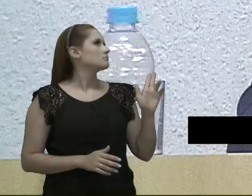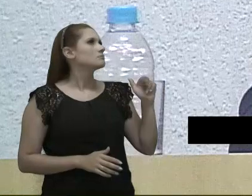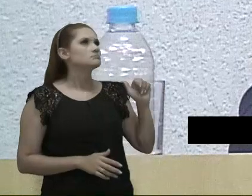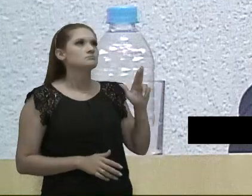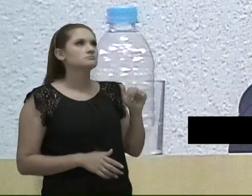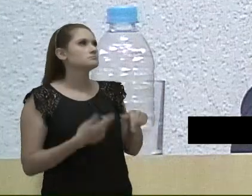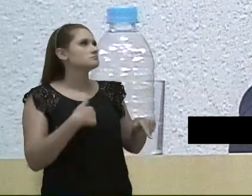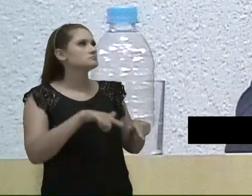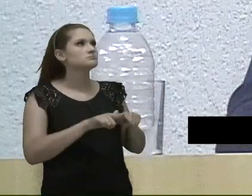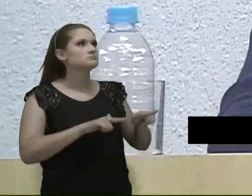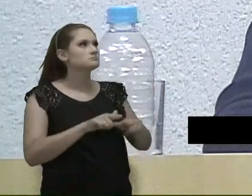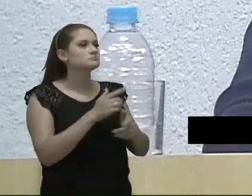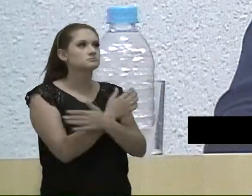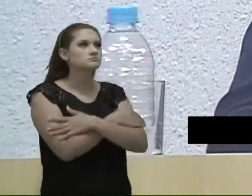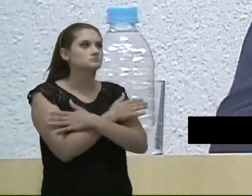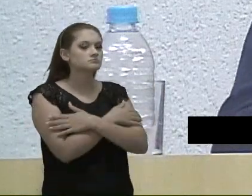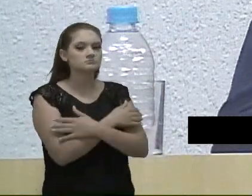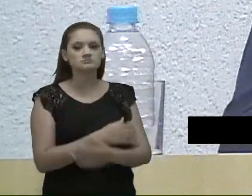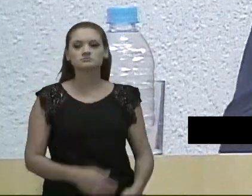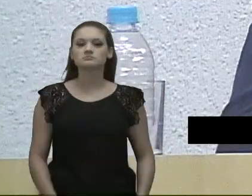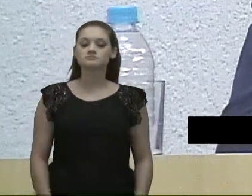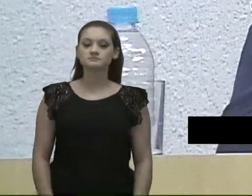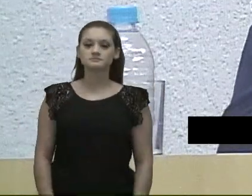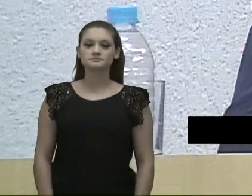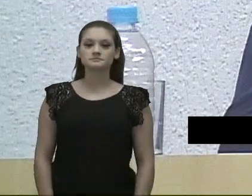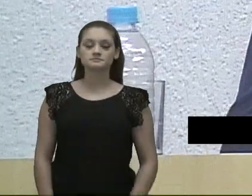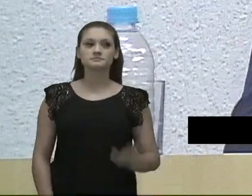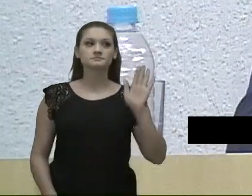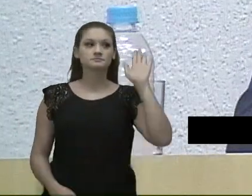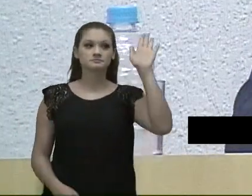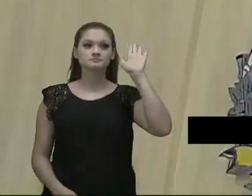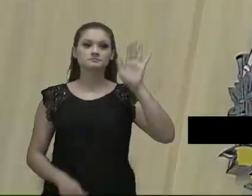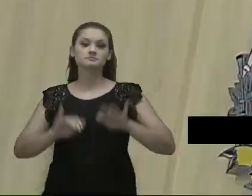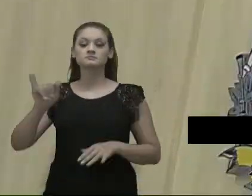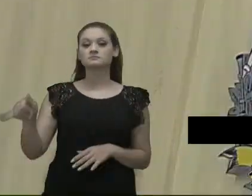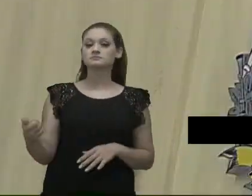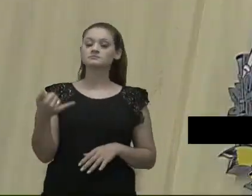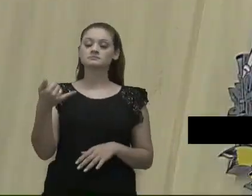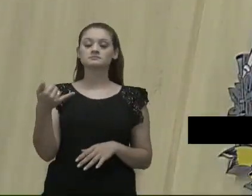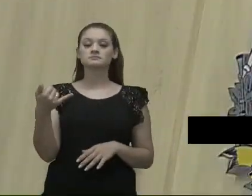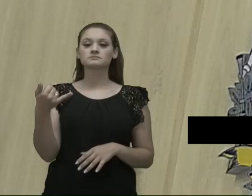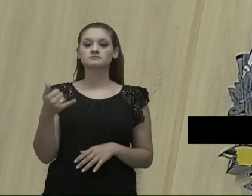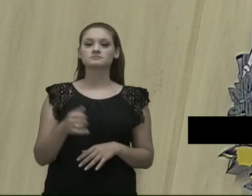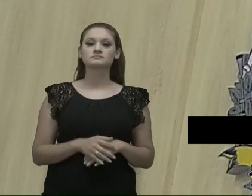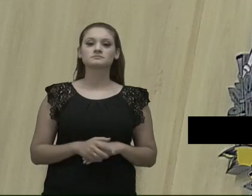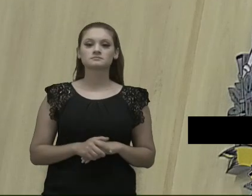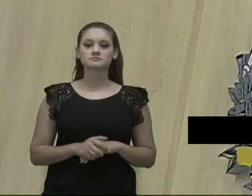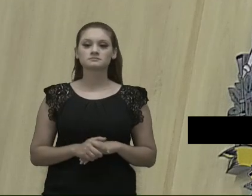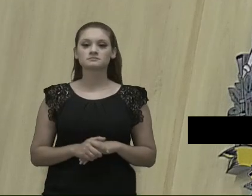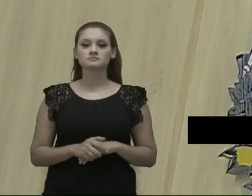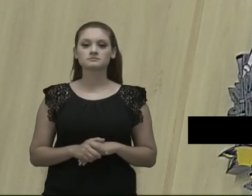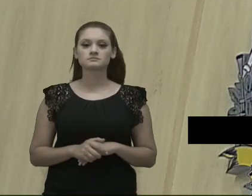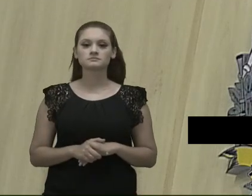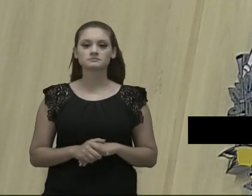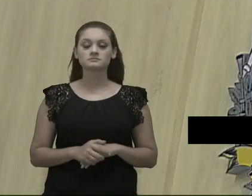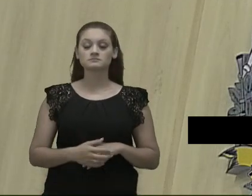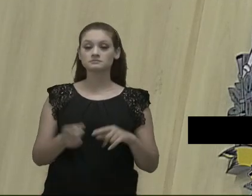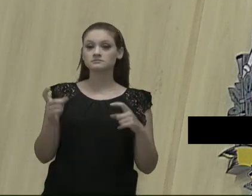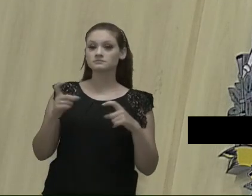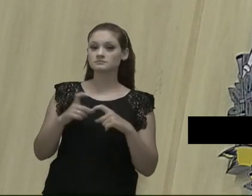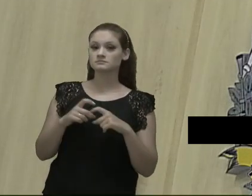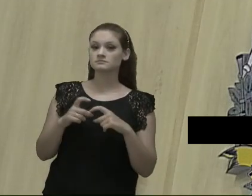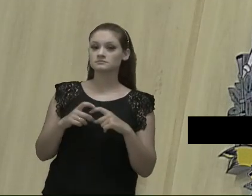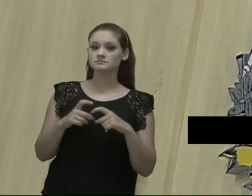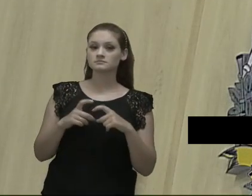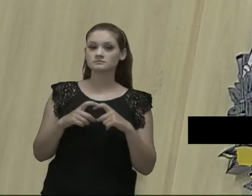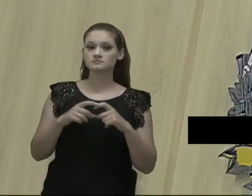bom. Muito obrigado. Pela ordem, senhor presidente, posso aproveitar a oportunidade? Pode sim, vereador Diego. É, doutor, o doutor